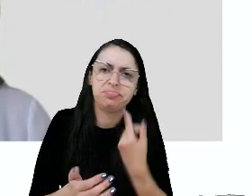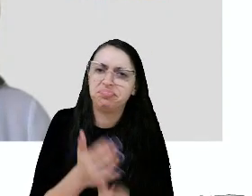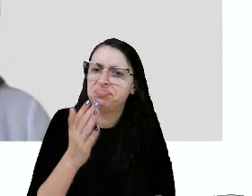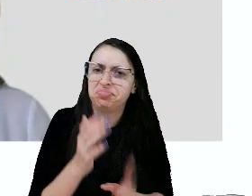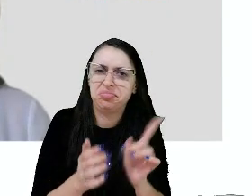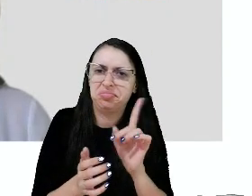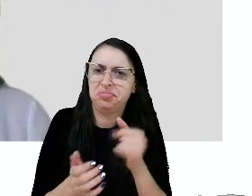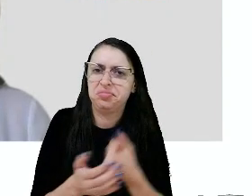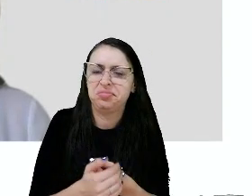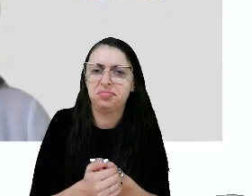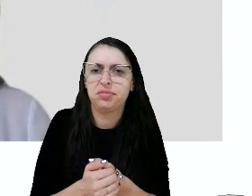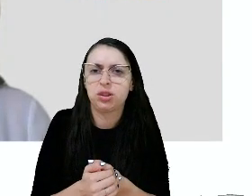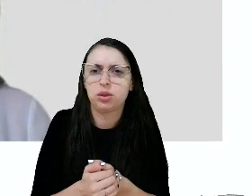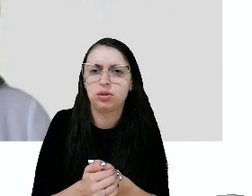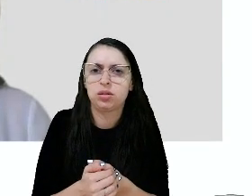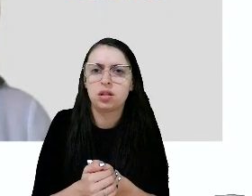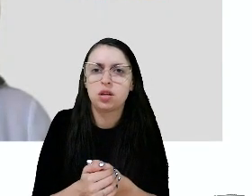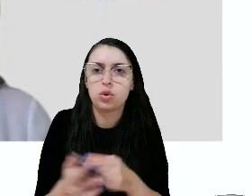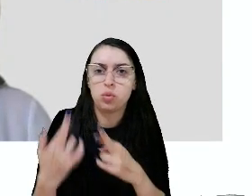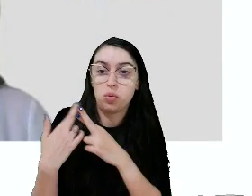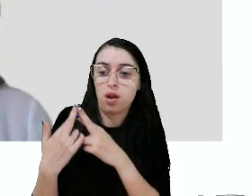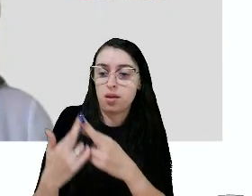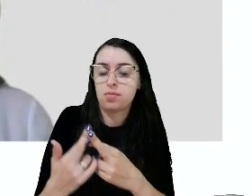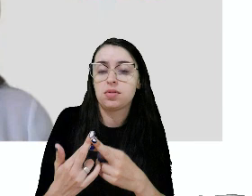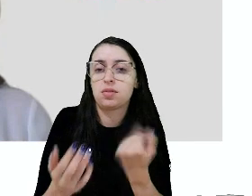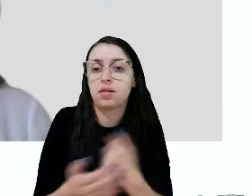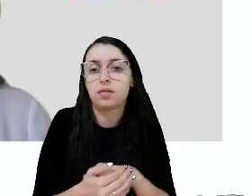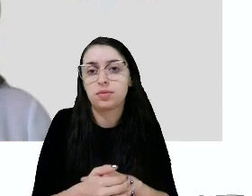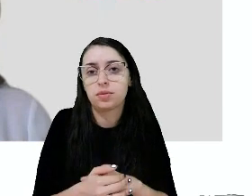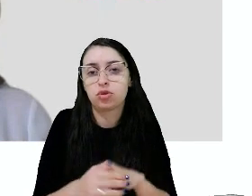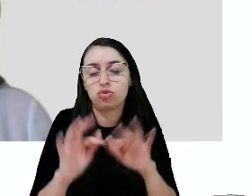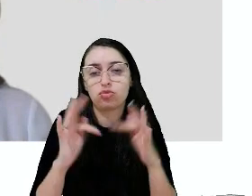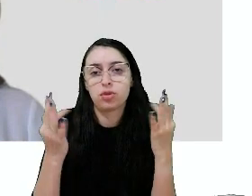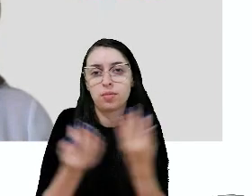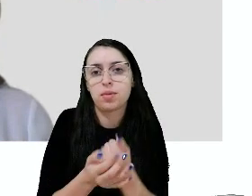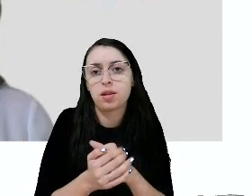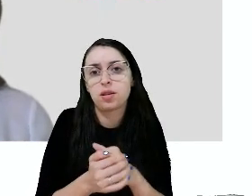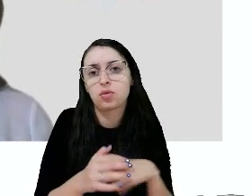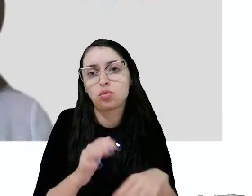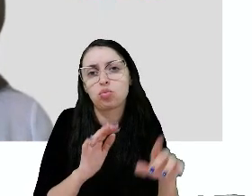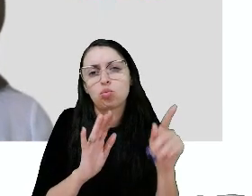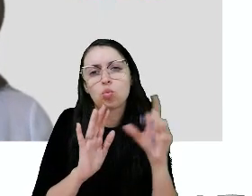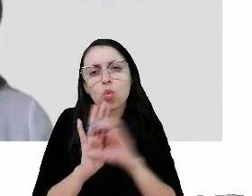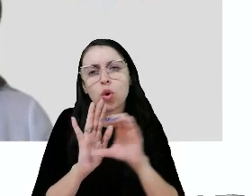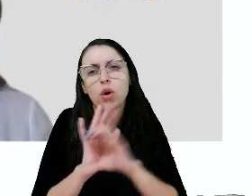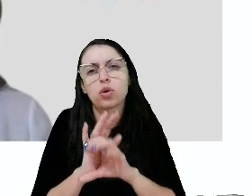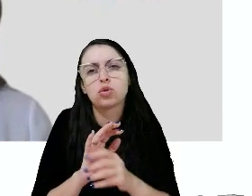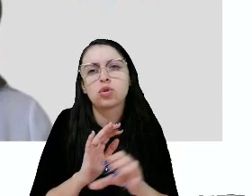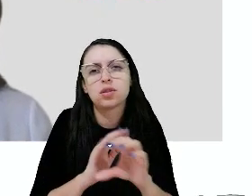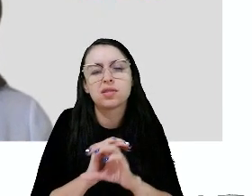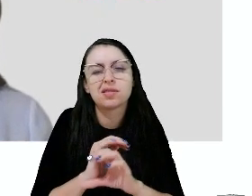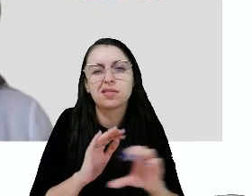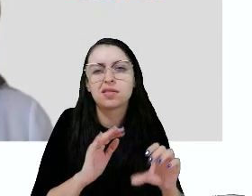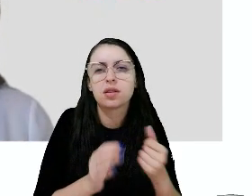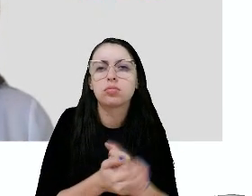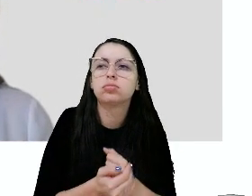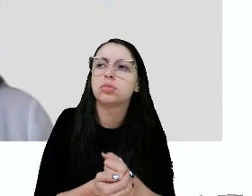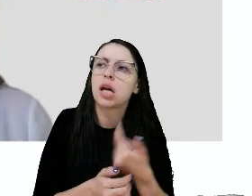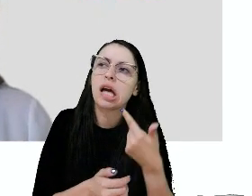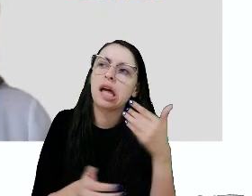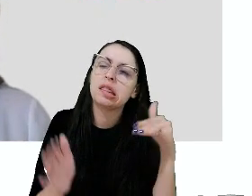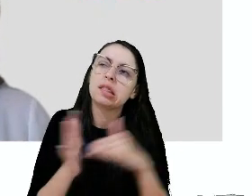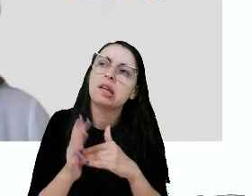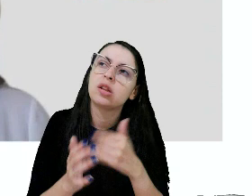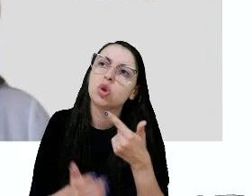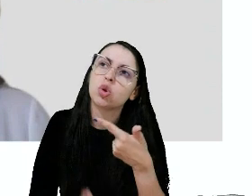uma particularidade. Isso é para o chefe de família. Figura que nós tivemos no Código Civil até 2002. Você sabe